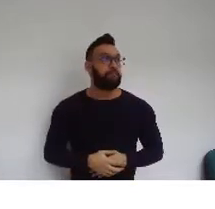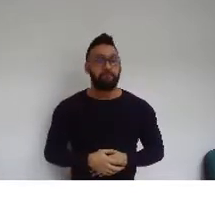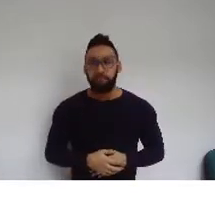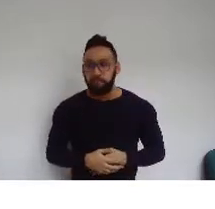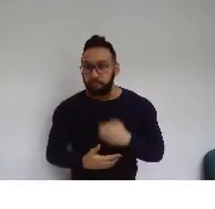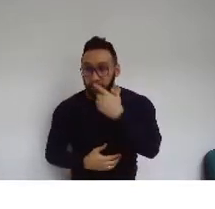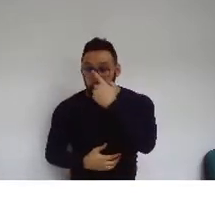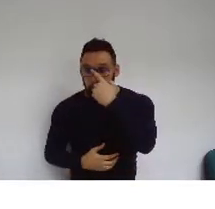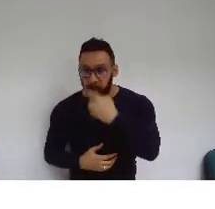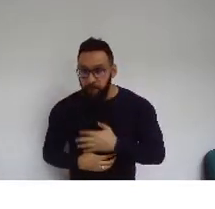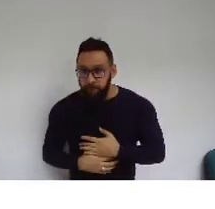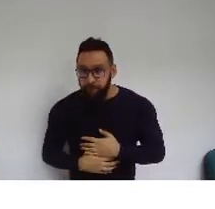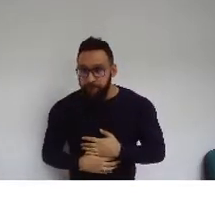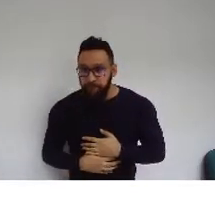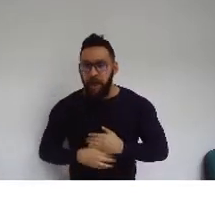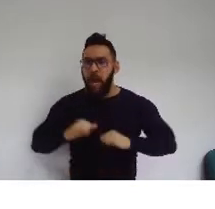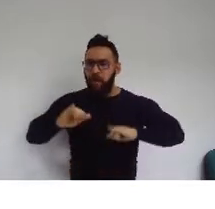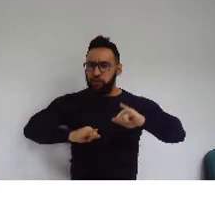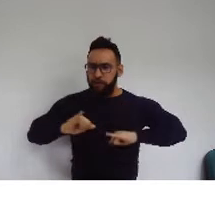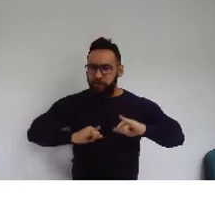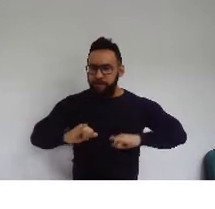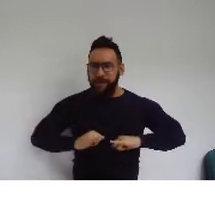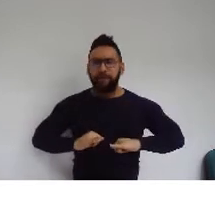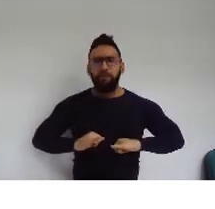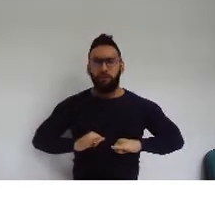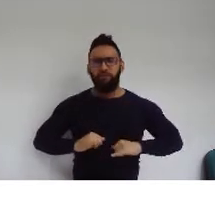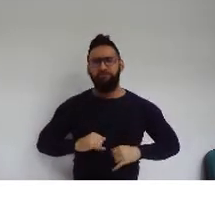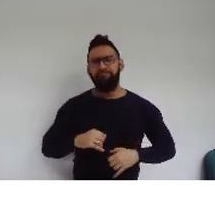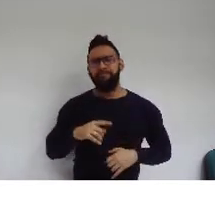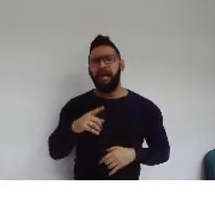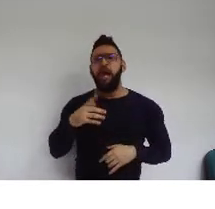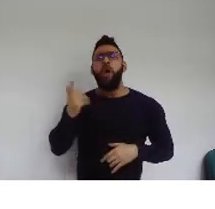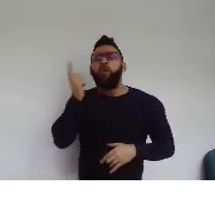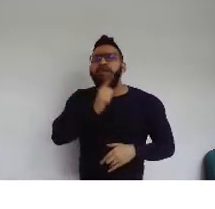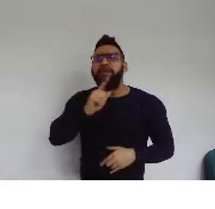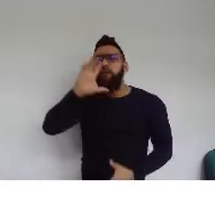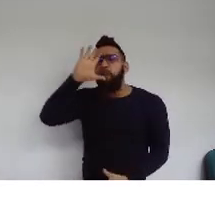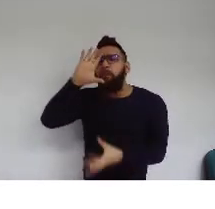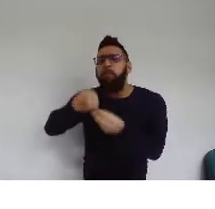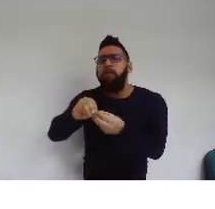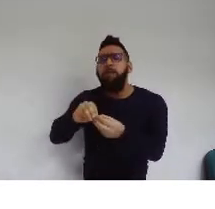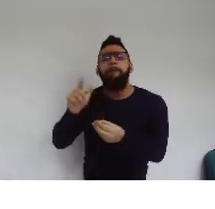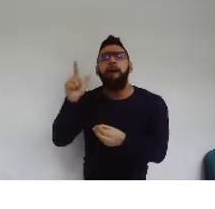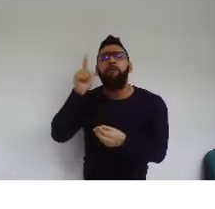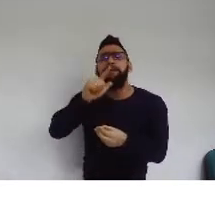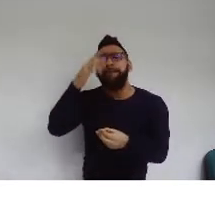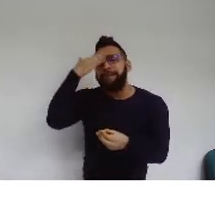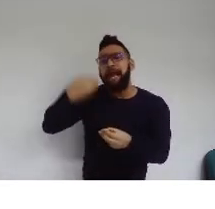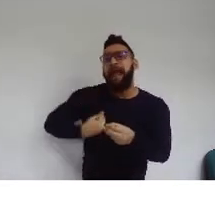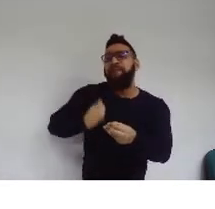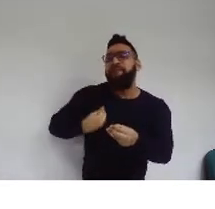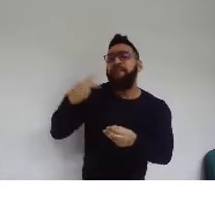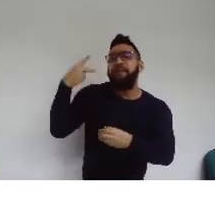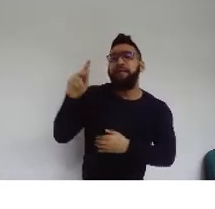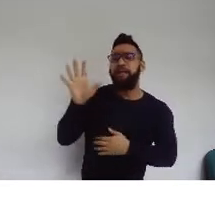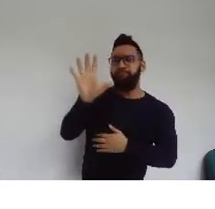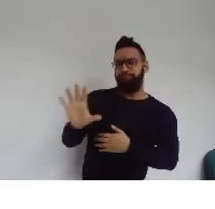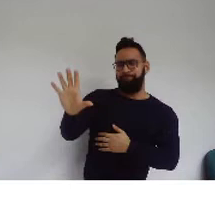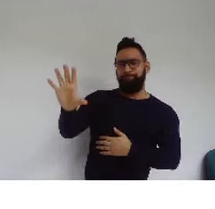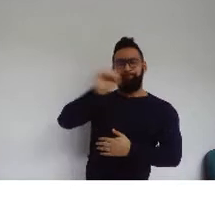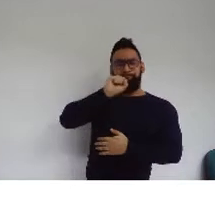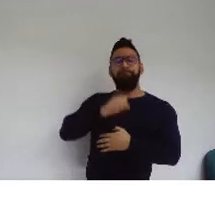morte emaranhadas e compartilhadas. Os seres humanos devem sofrer com o outro, porque somos